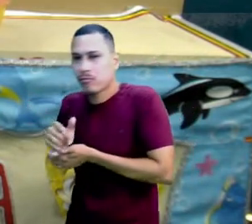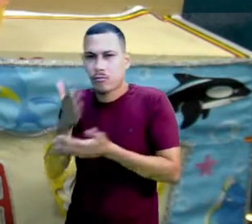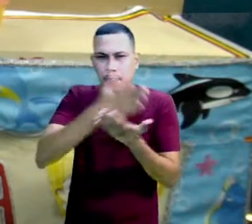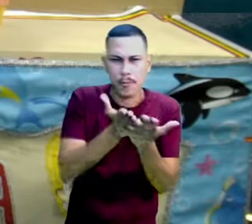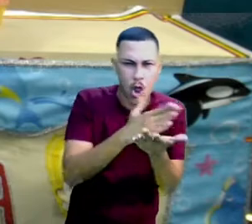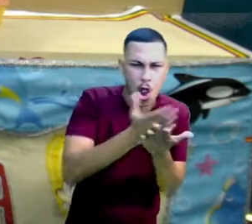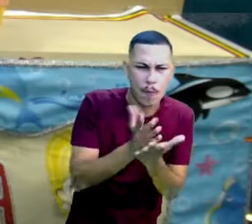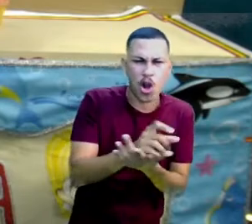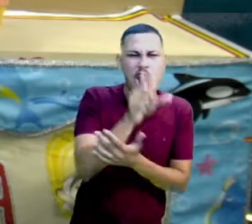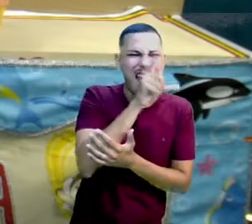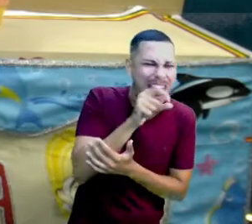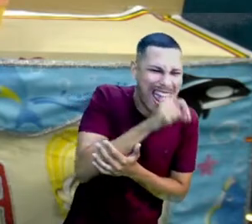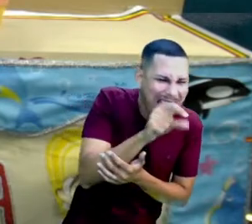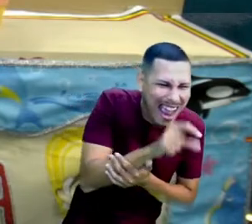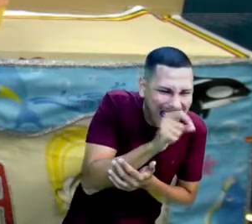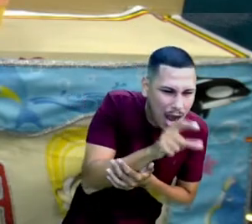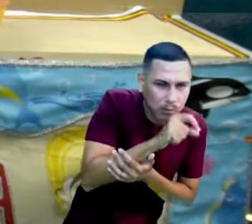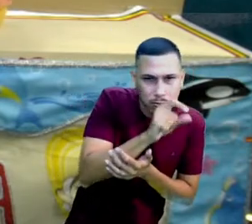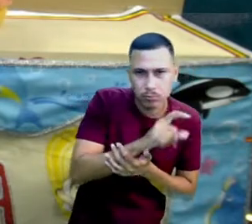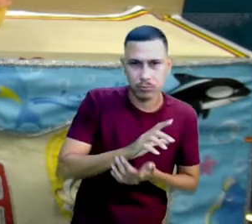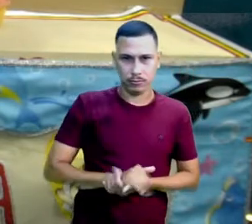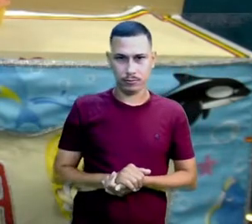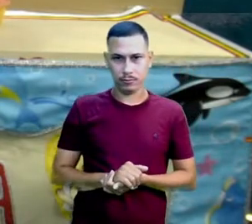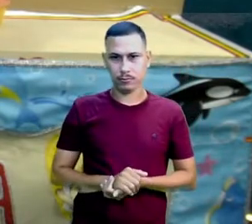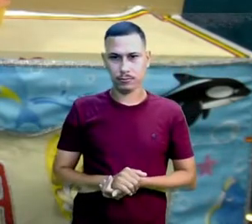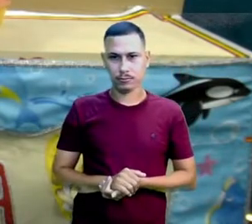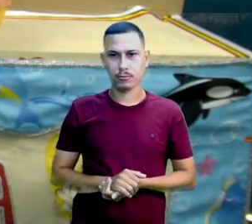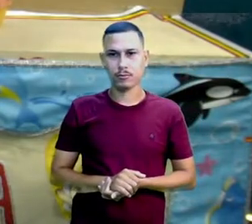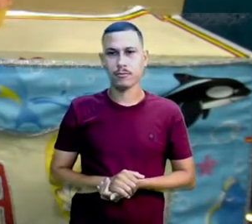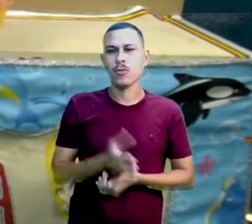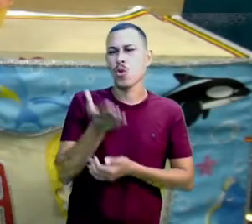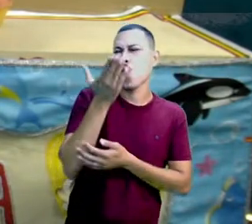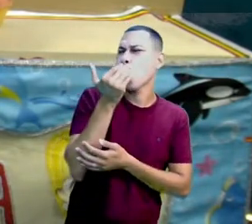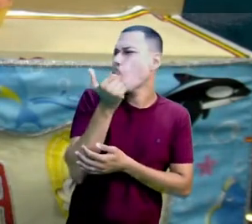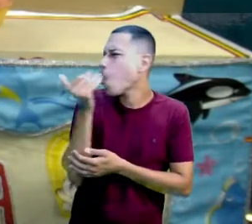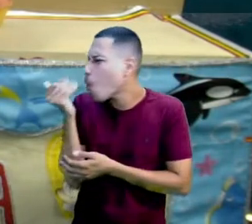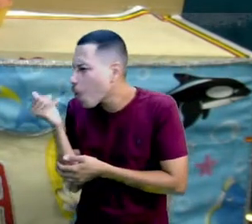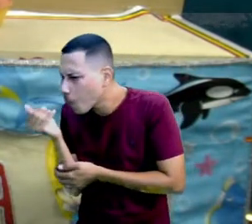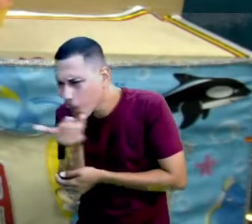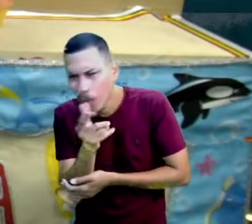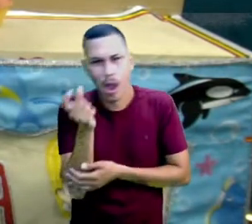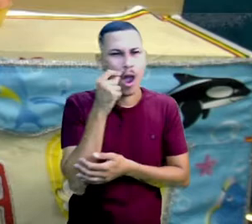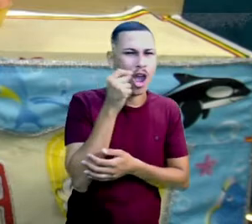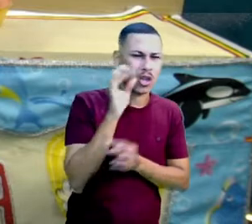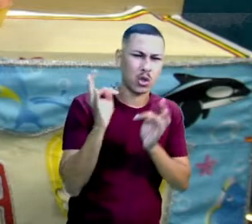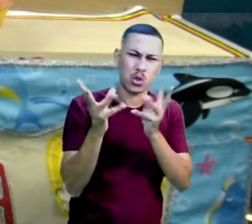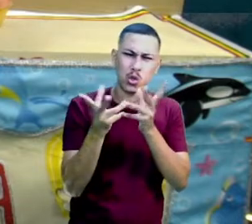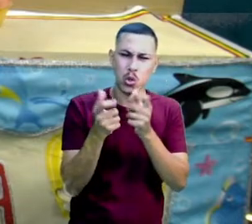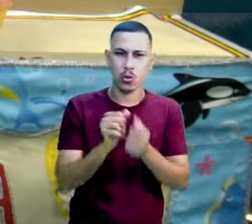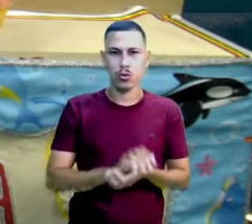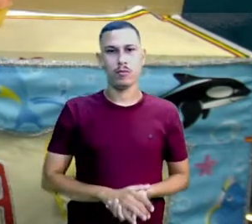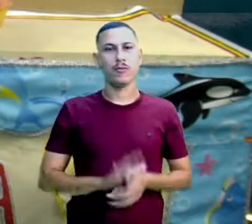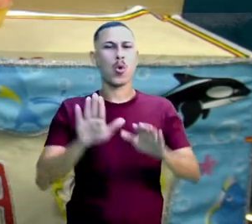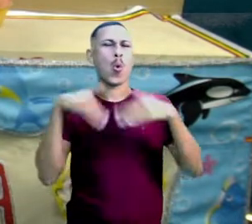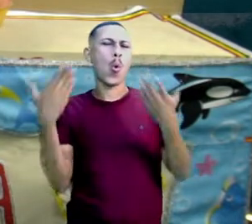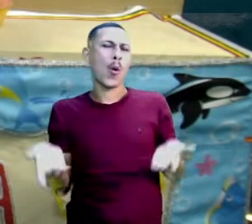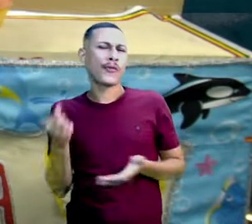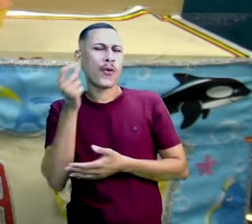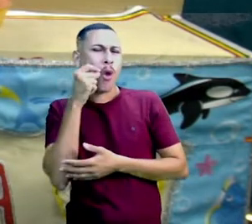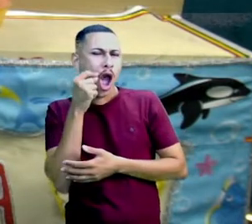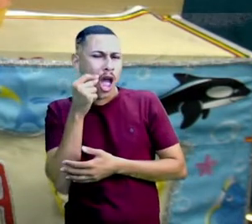Ele saiu roendo tudo que ele encontrava na dispensa. Mas vê, pai. Aí, quando o rato roe, o que é que a gente